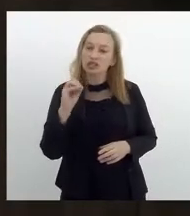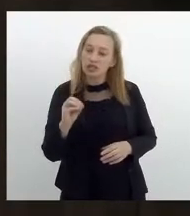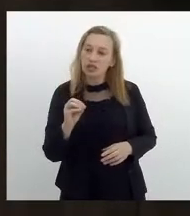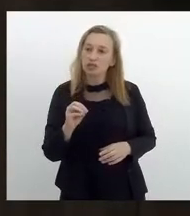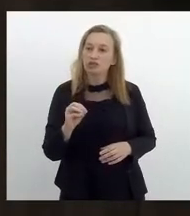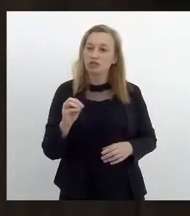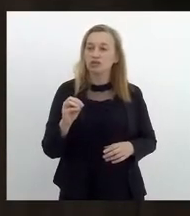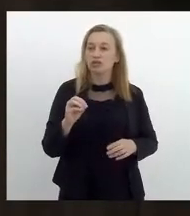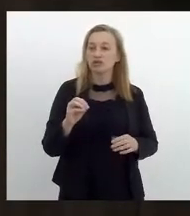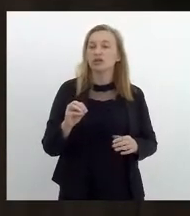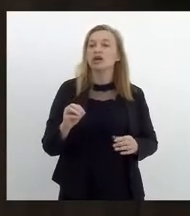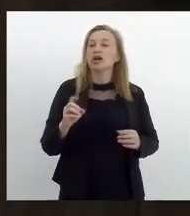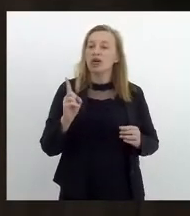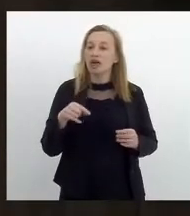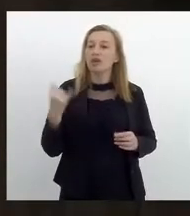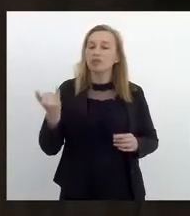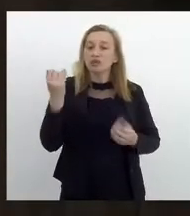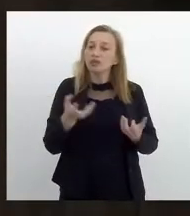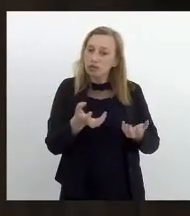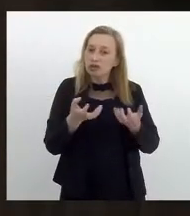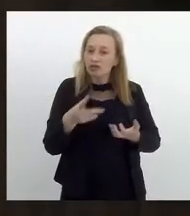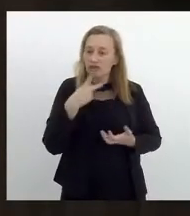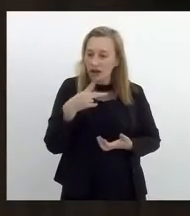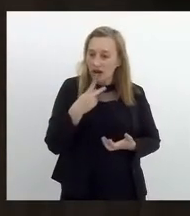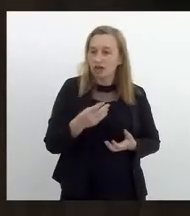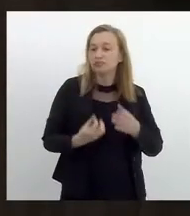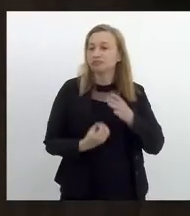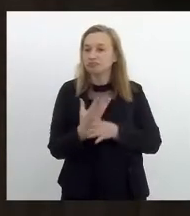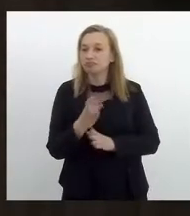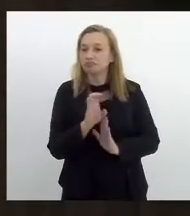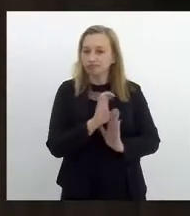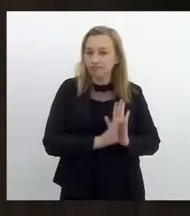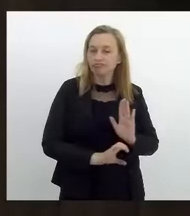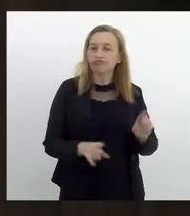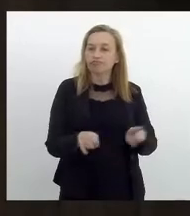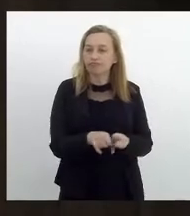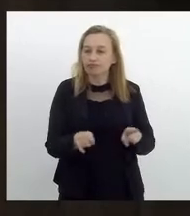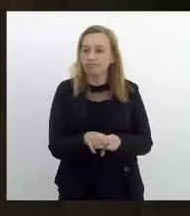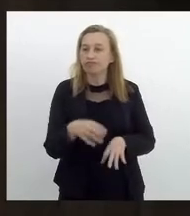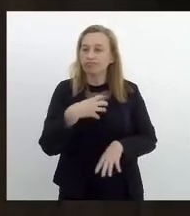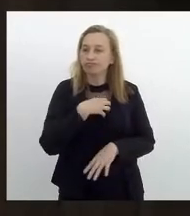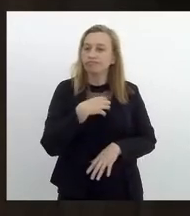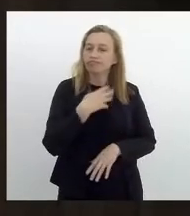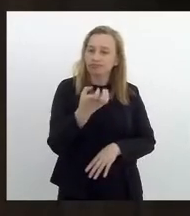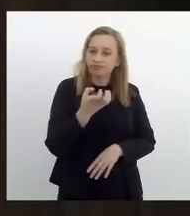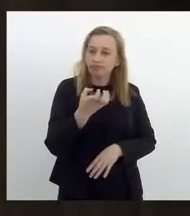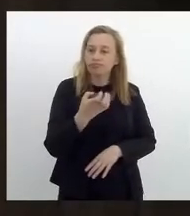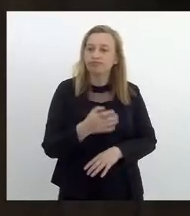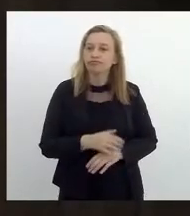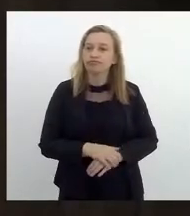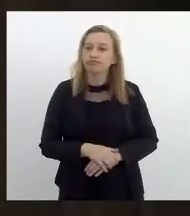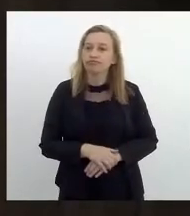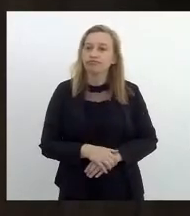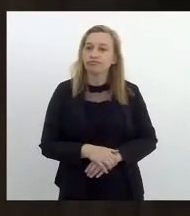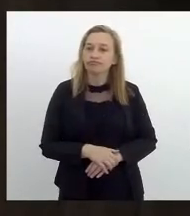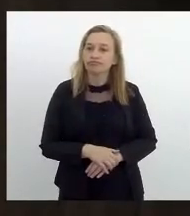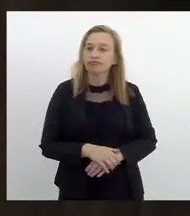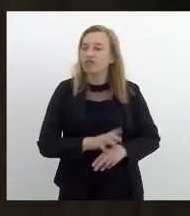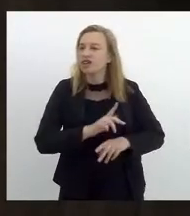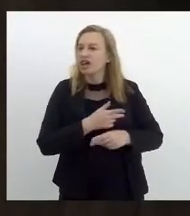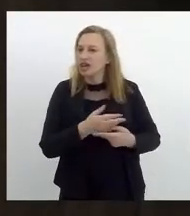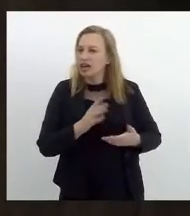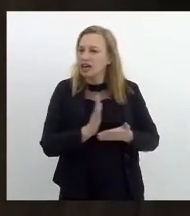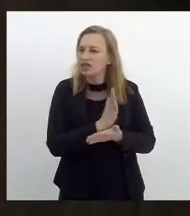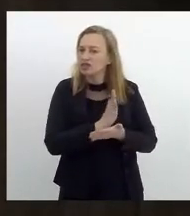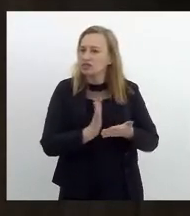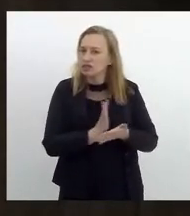importante, mas eu quero também ponderar, eu fiz emendas também nesse sentido, eu quero ponderar que, muitas